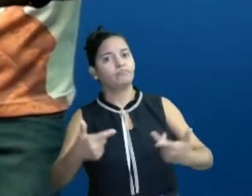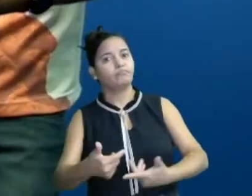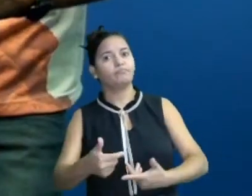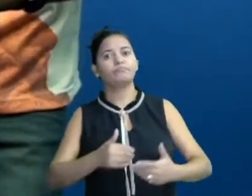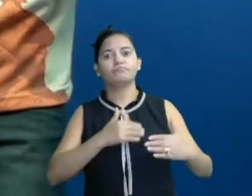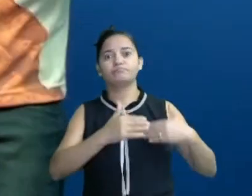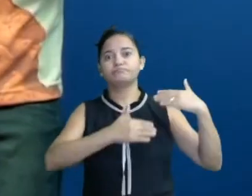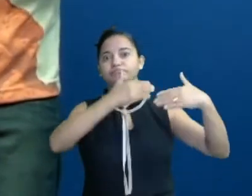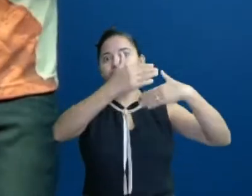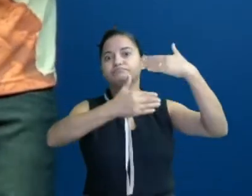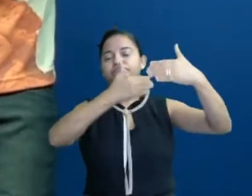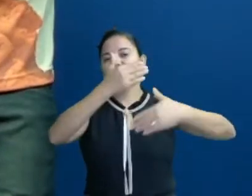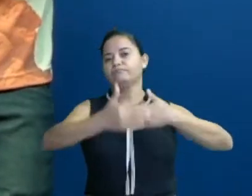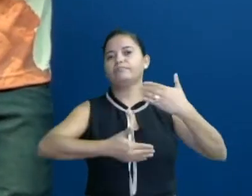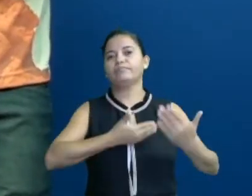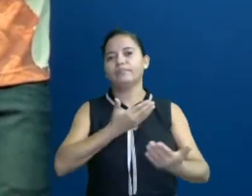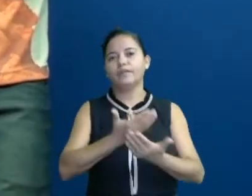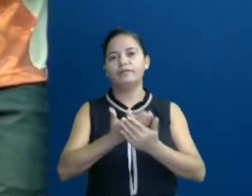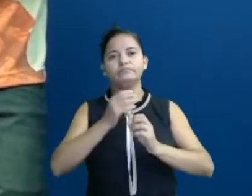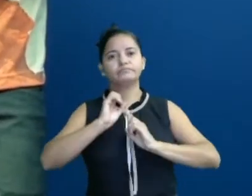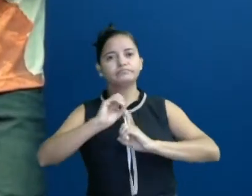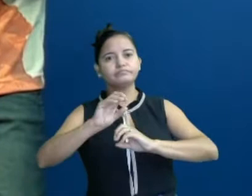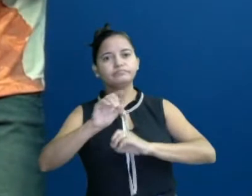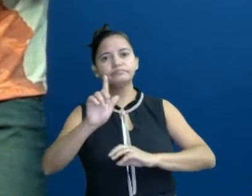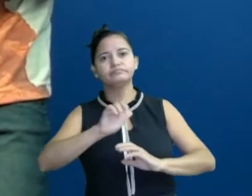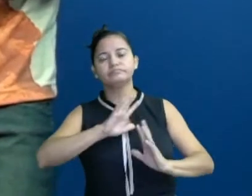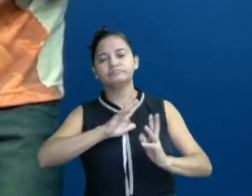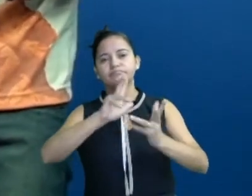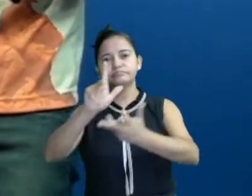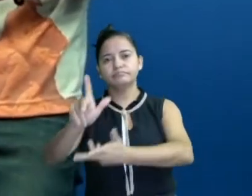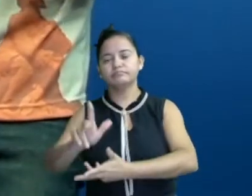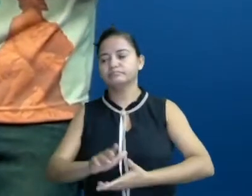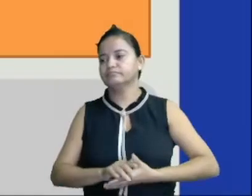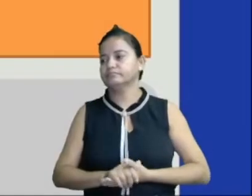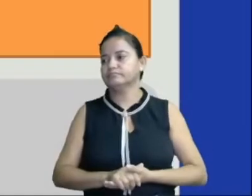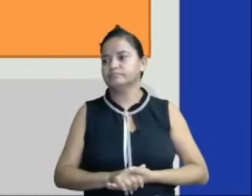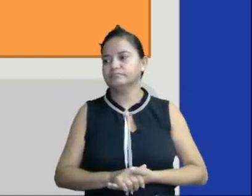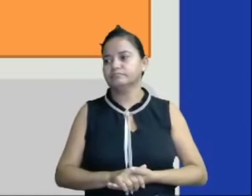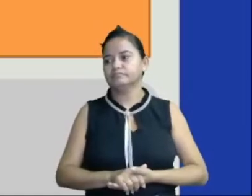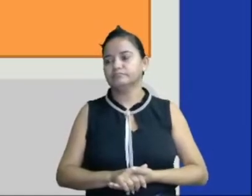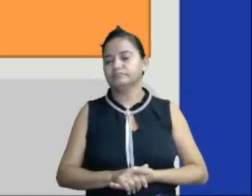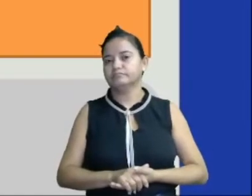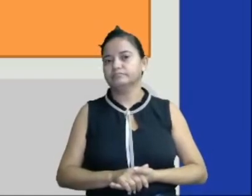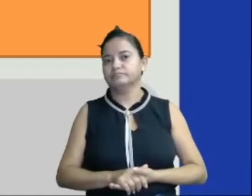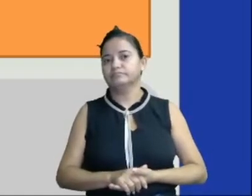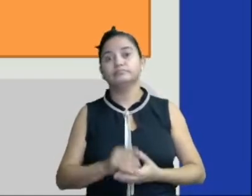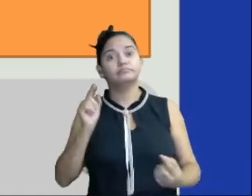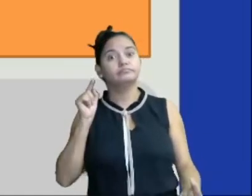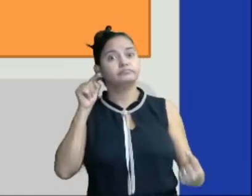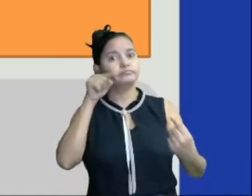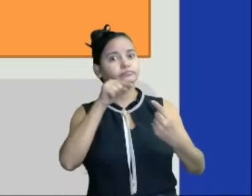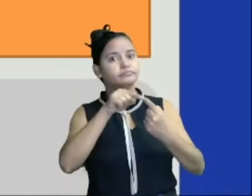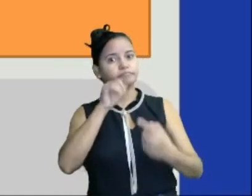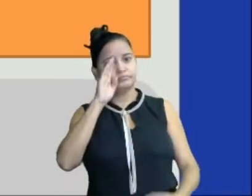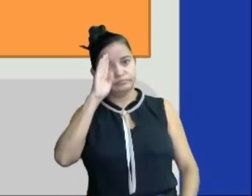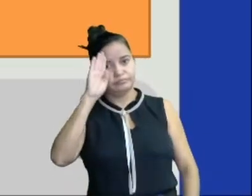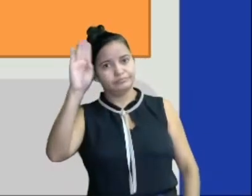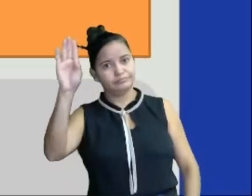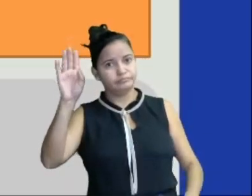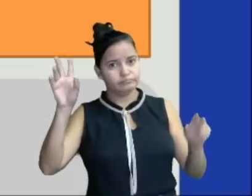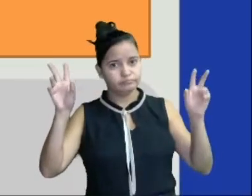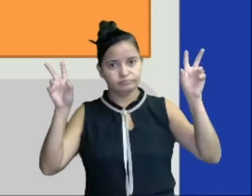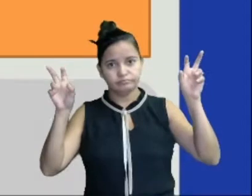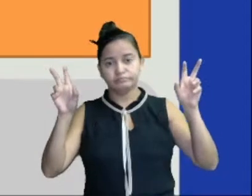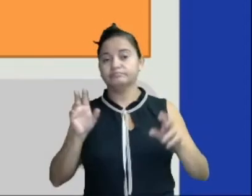iremos desenvolver ao longo dessa nossa aula de geografia. Portanto, o objetivo principal da